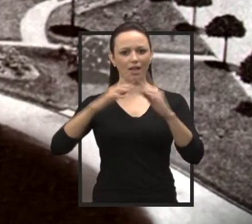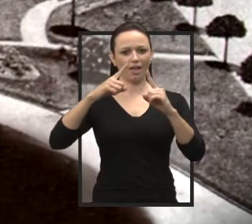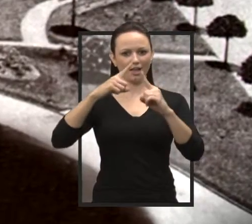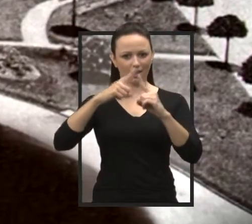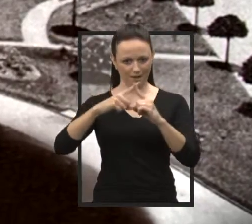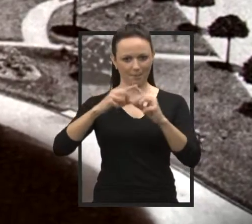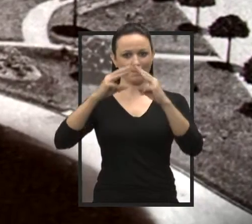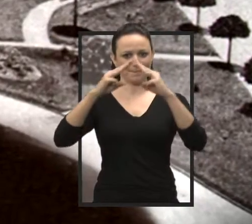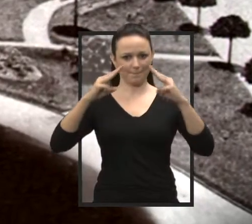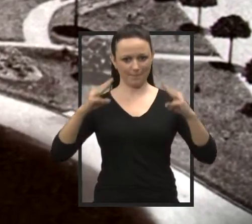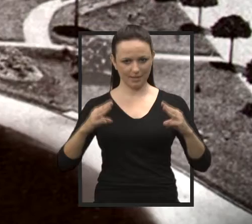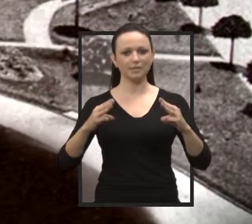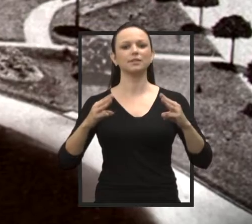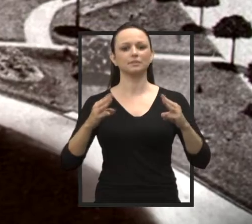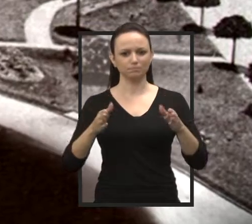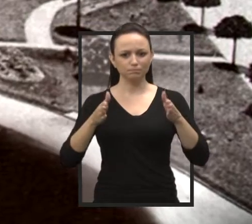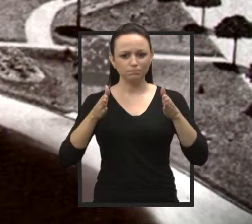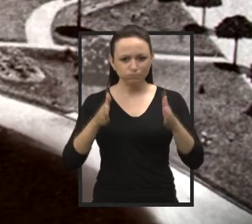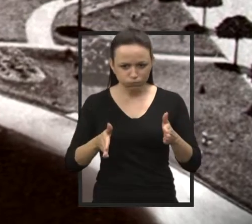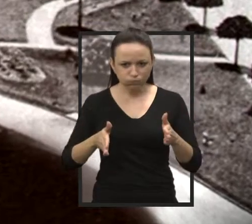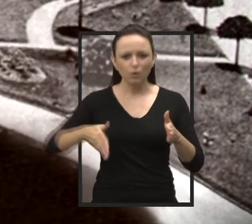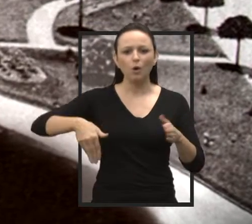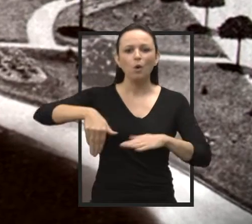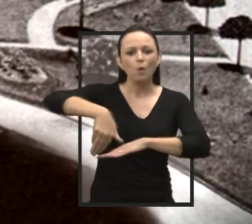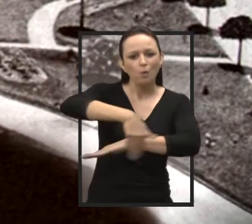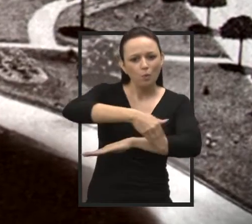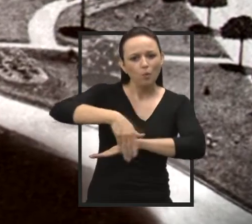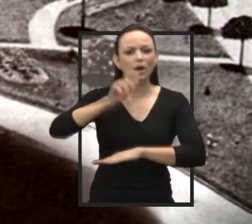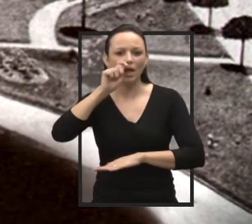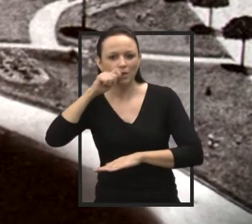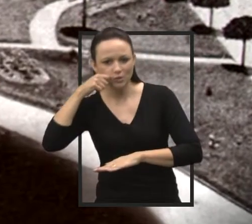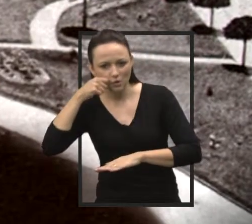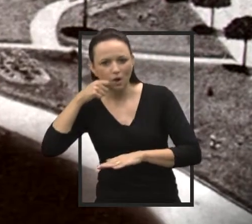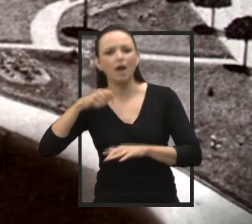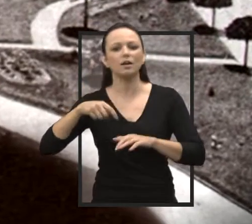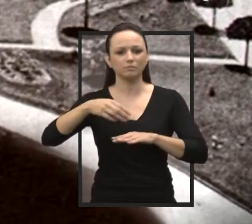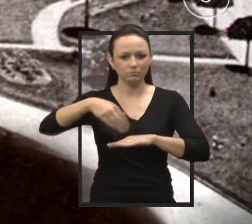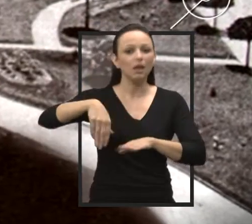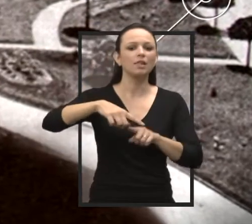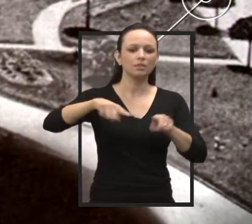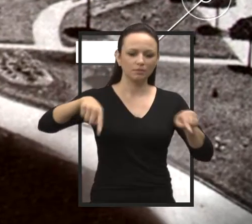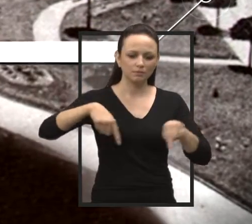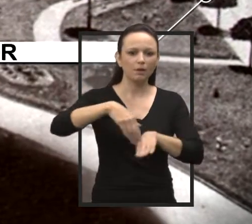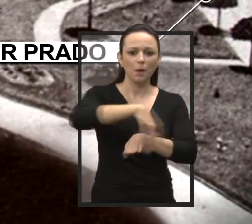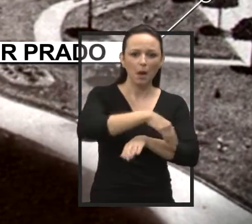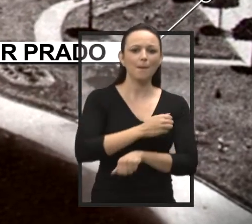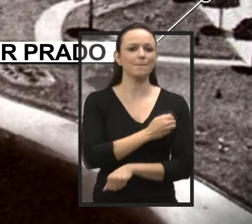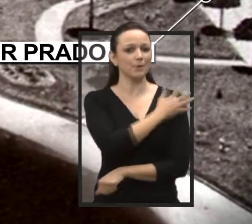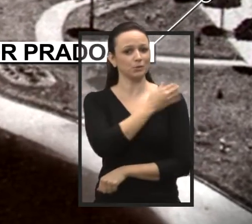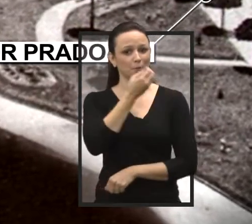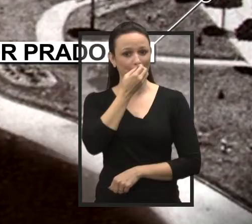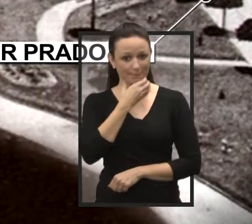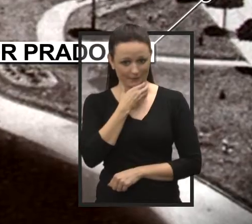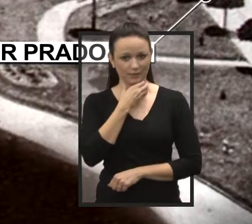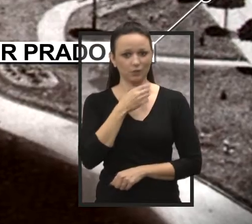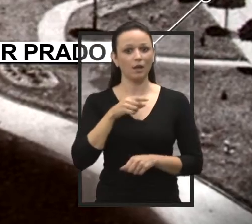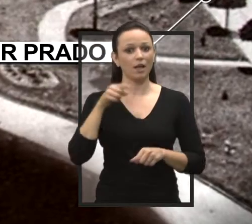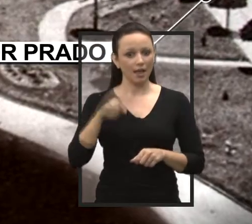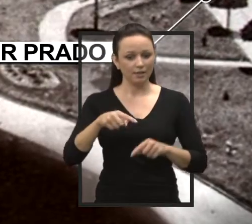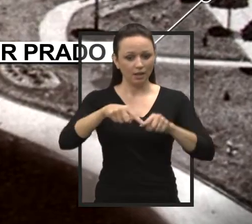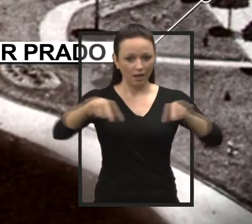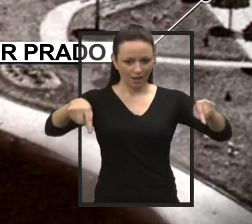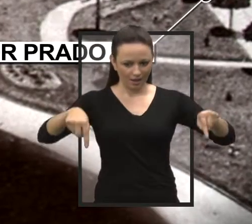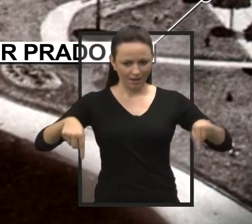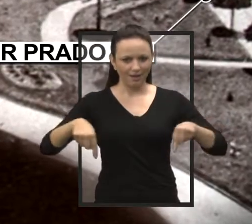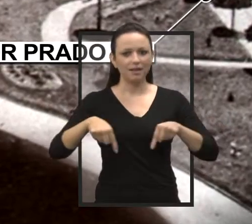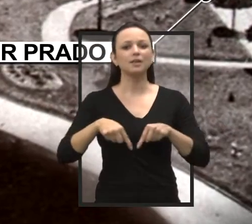de Jaú foi constituído a partir da Rua Edgar Ferraz e as quadras paralelas da Rua Major Prado. São nessas